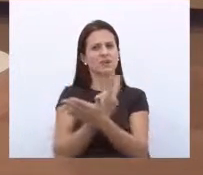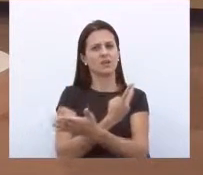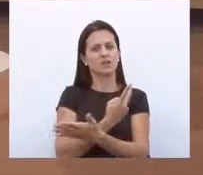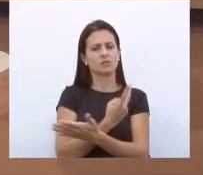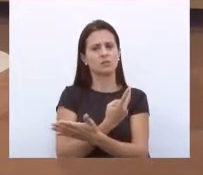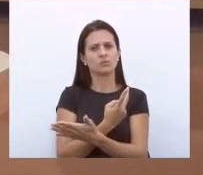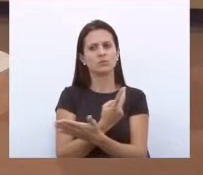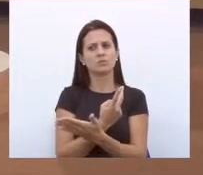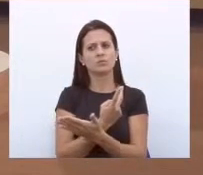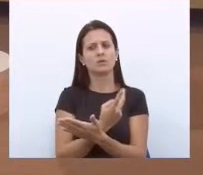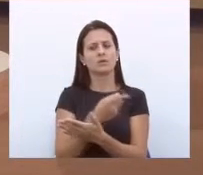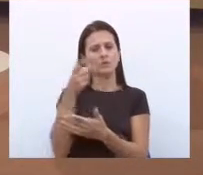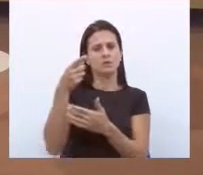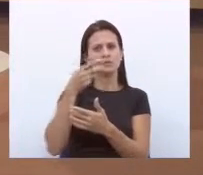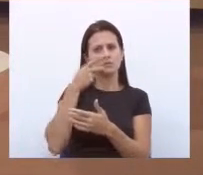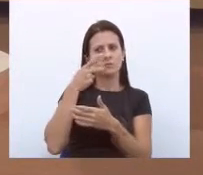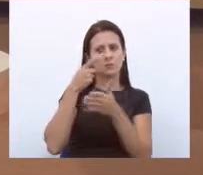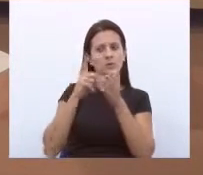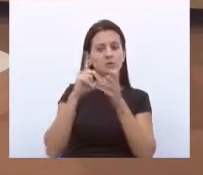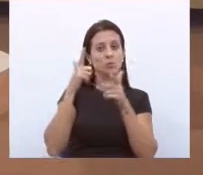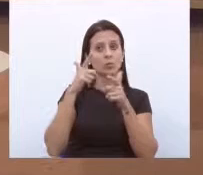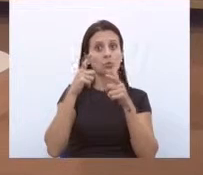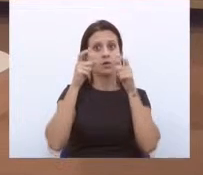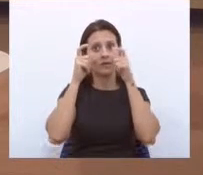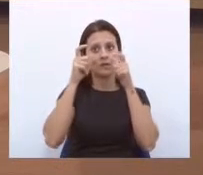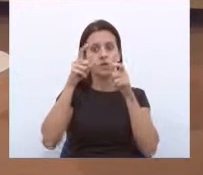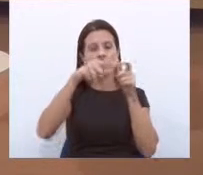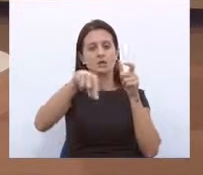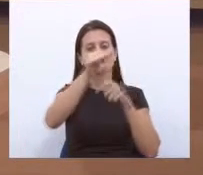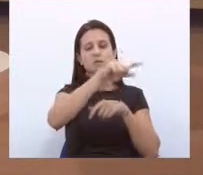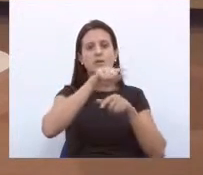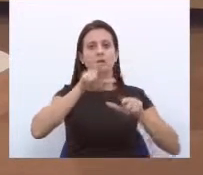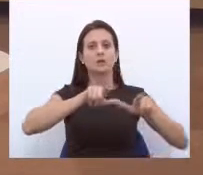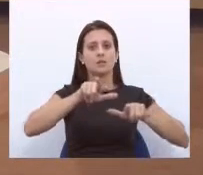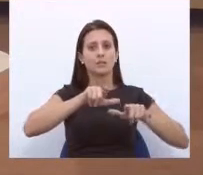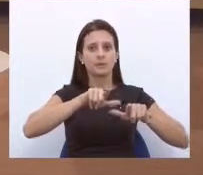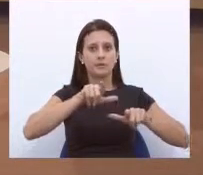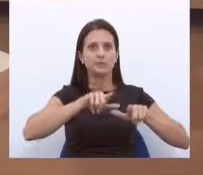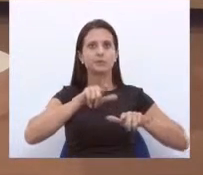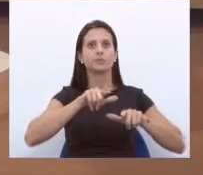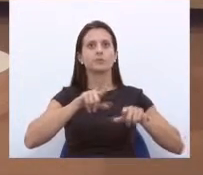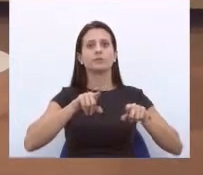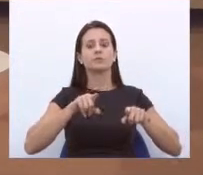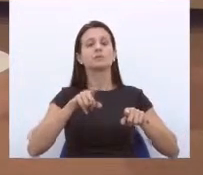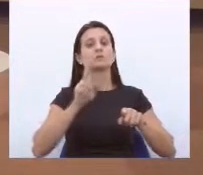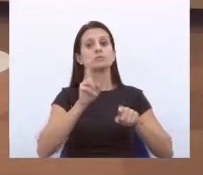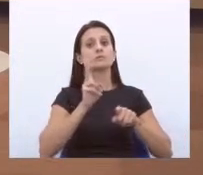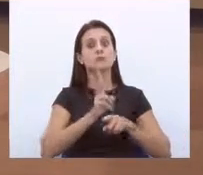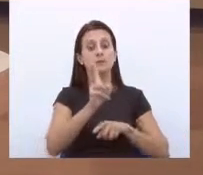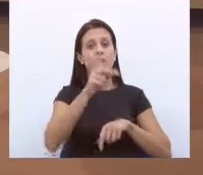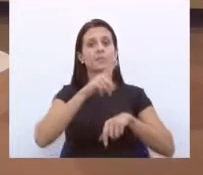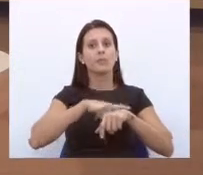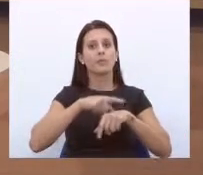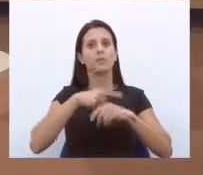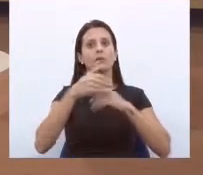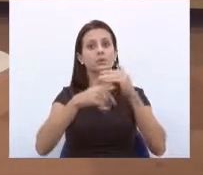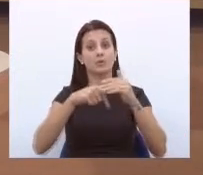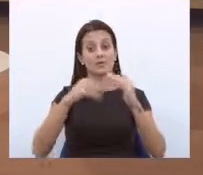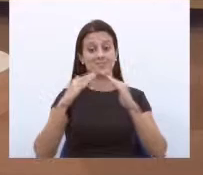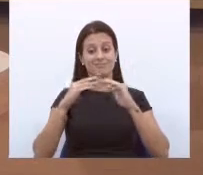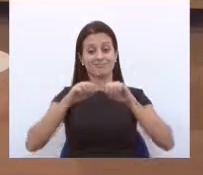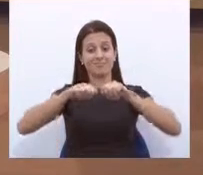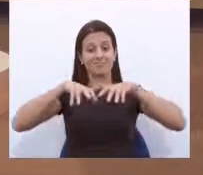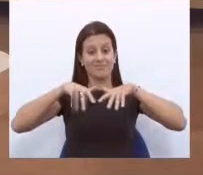houve interesse dos trabalhadores. Em todos os momentos, esta casa, os